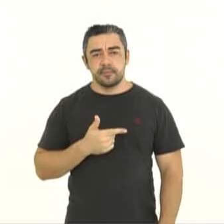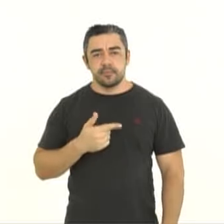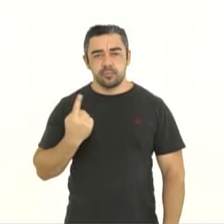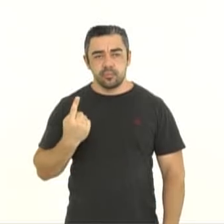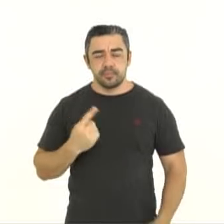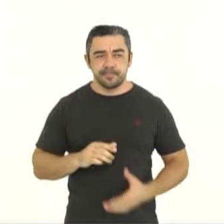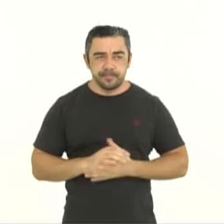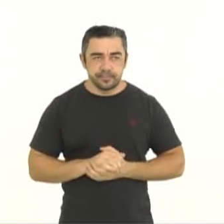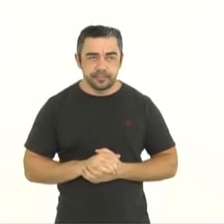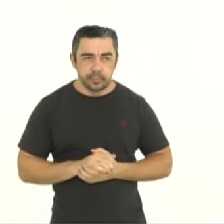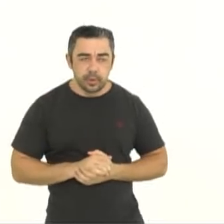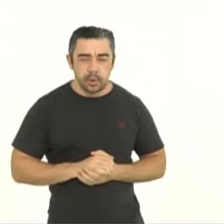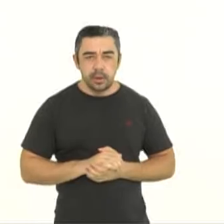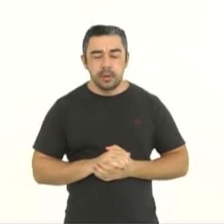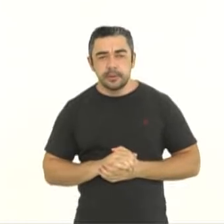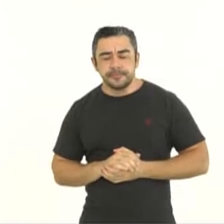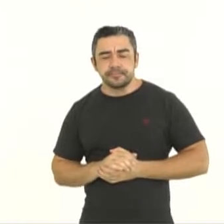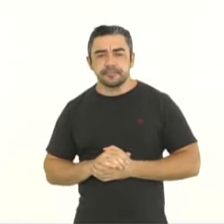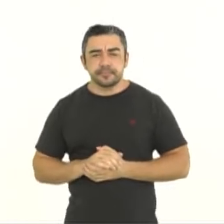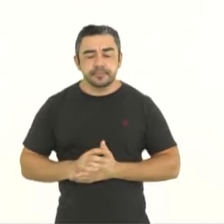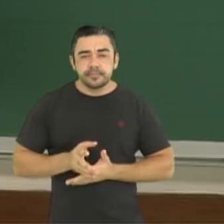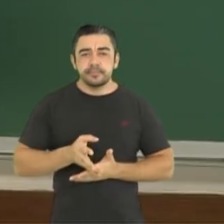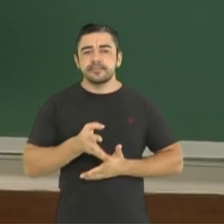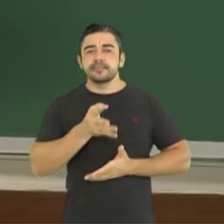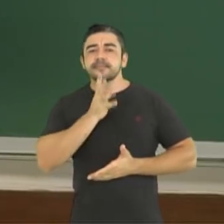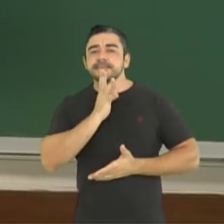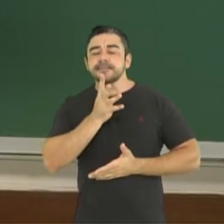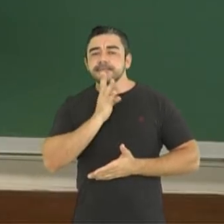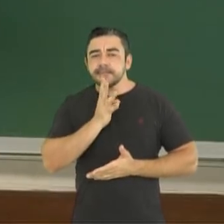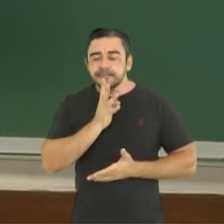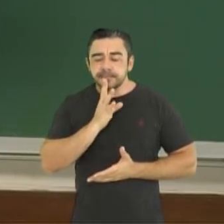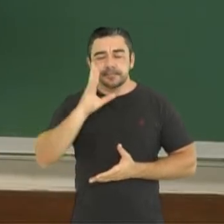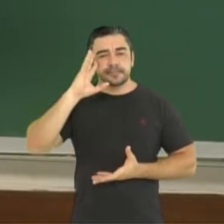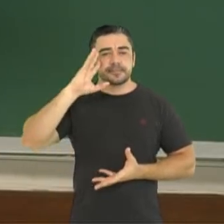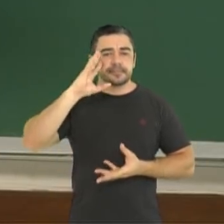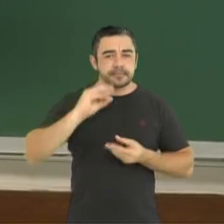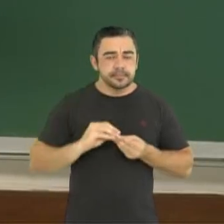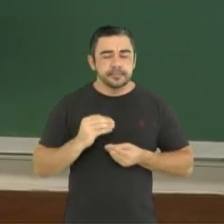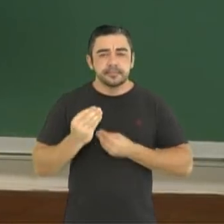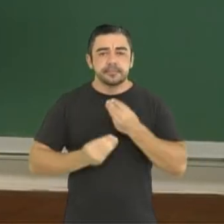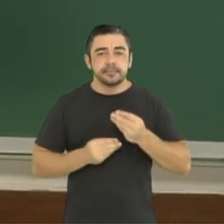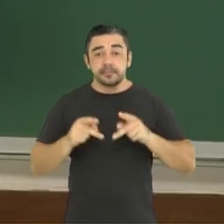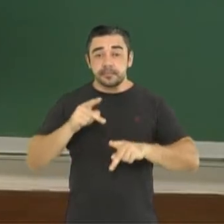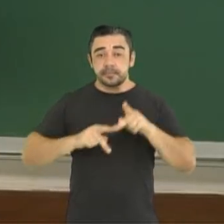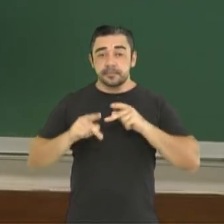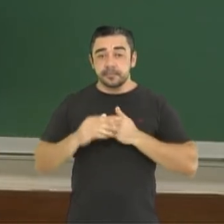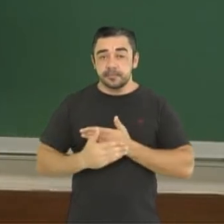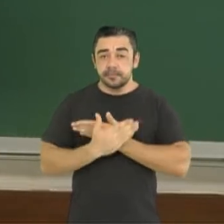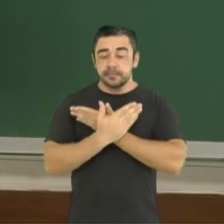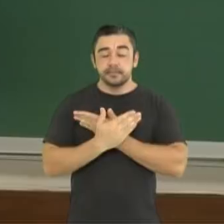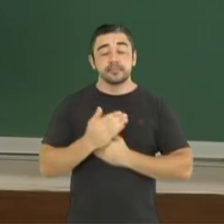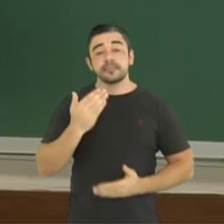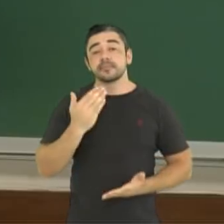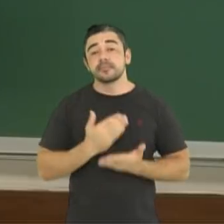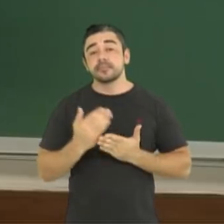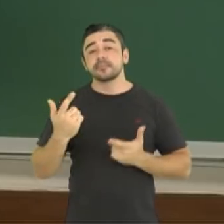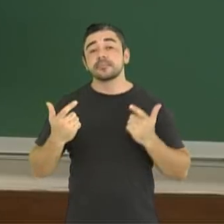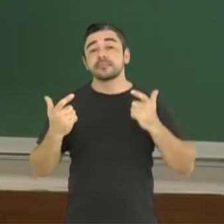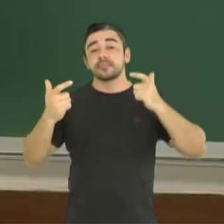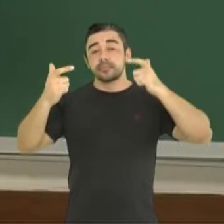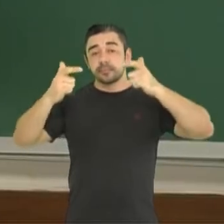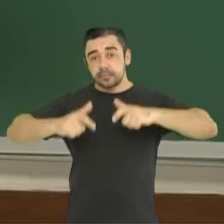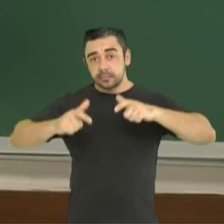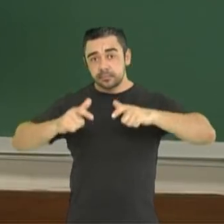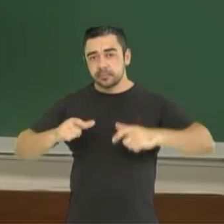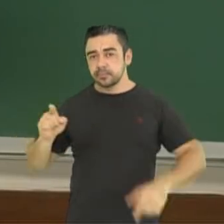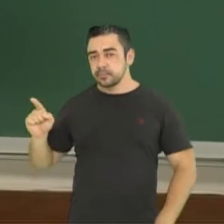1521. Vamos então conhecer e entender um pouquinho sobre os astecas, começando pela sua localização, galerinha, para